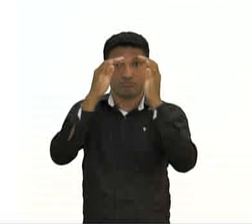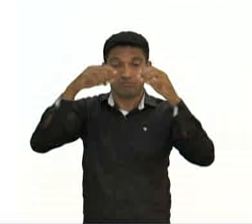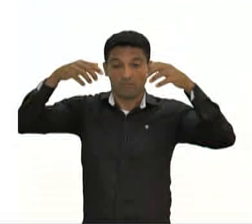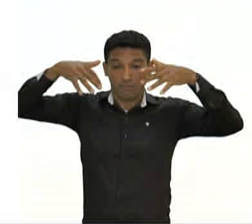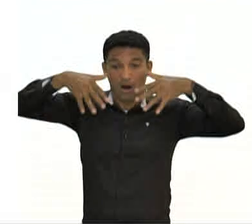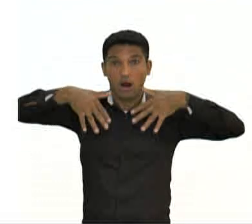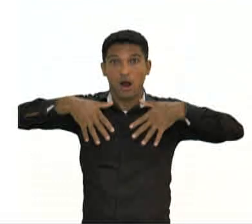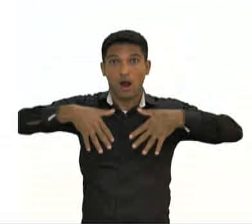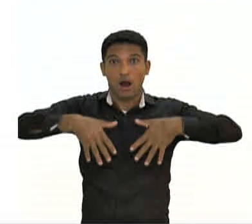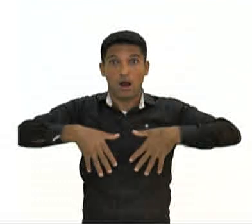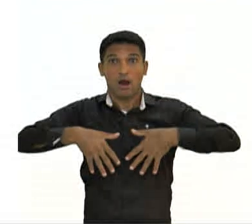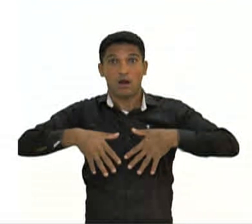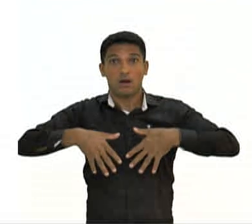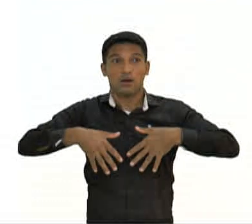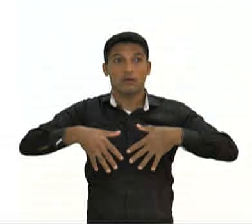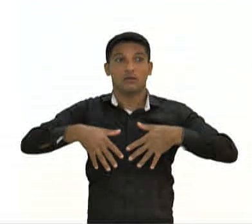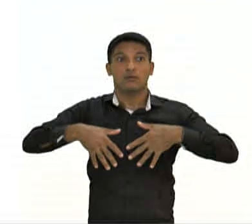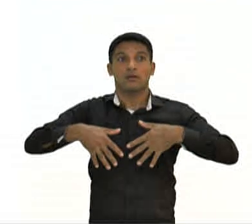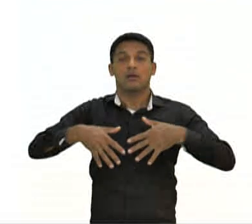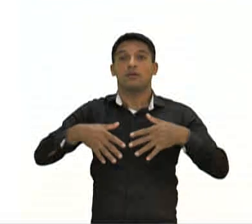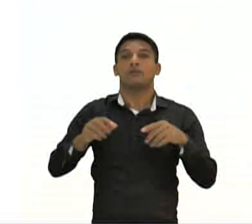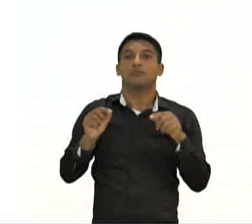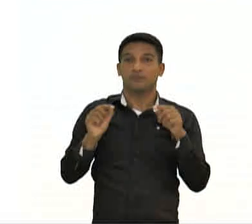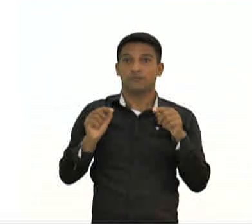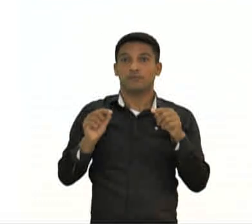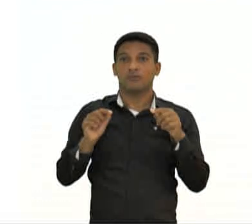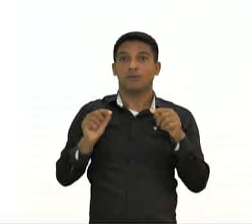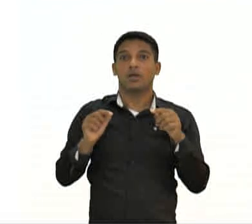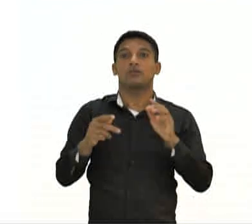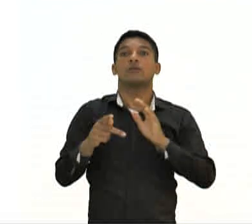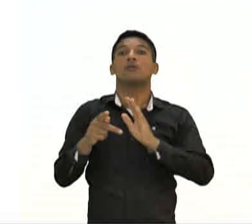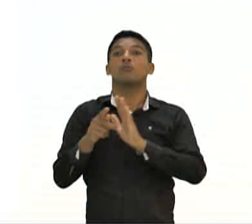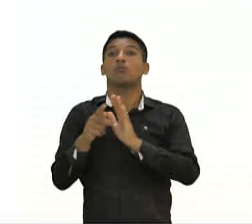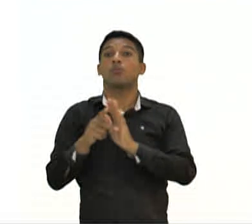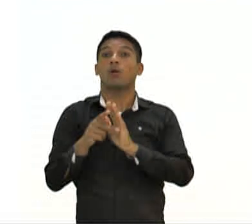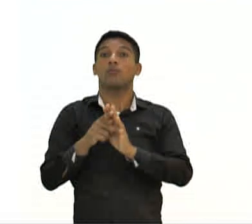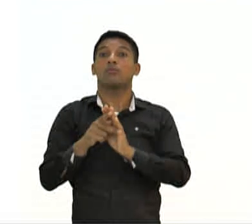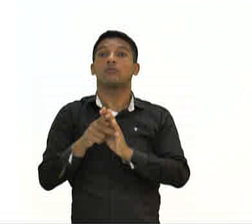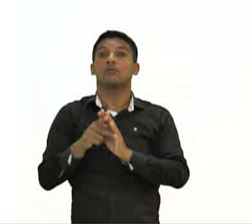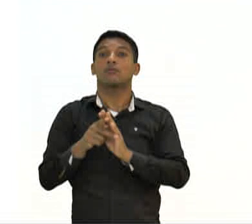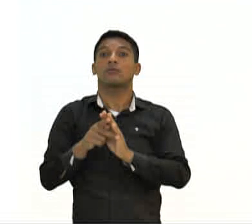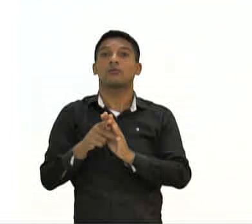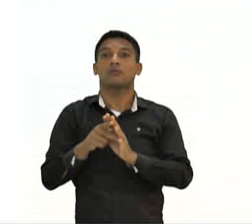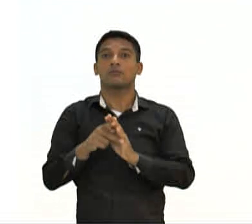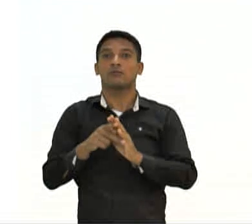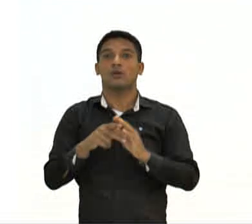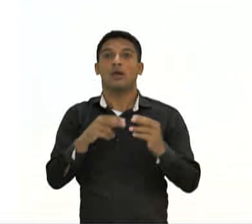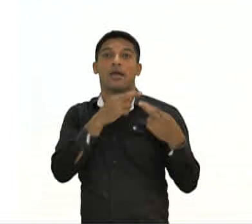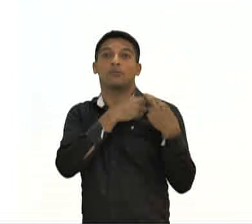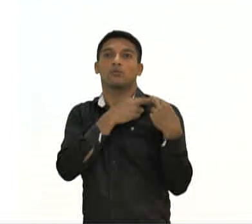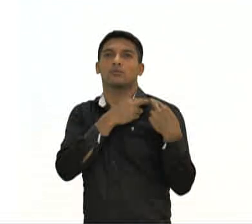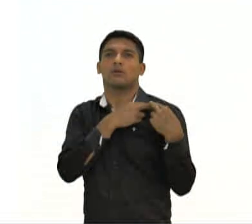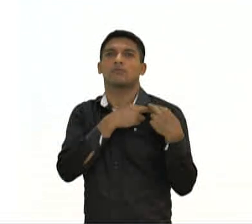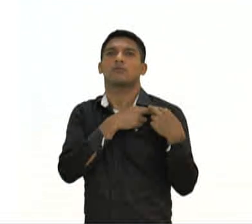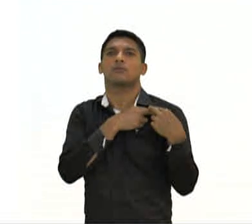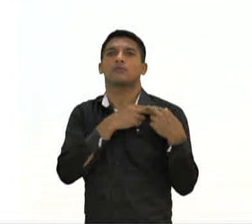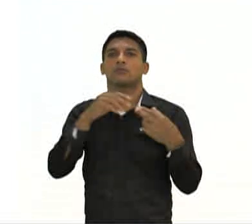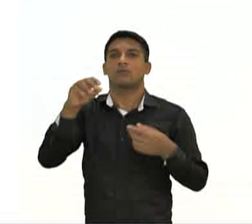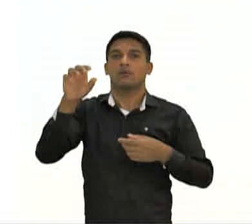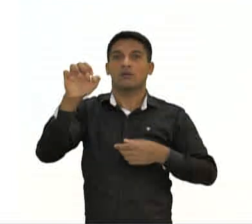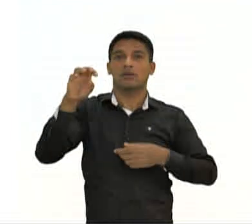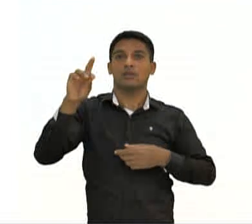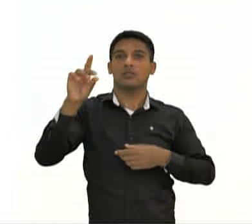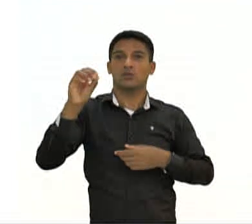pelo sistema nervoso, o sistema endócrino realiza essa função pela ação dos ou das alternativa A, sinapses,